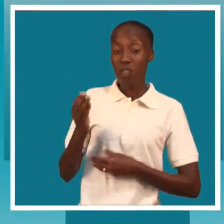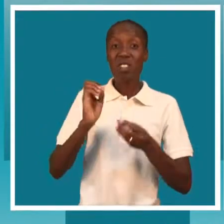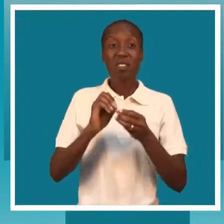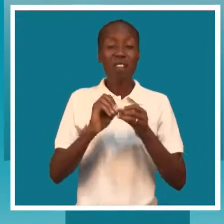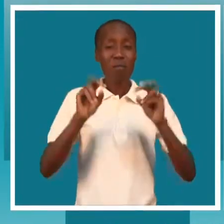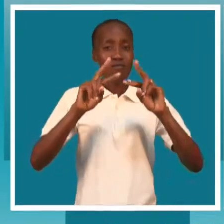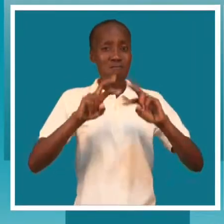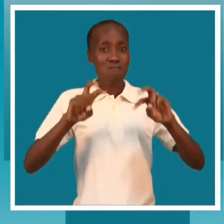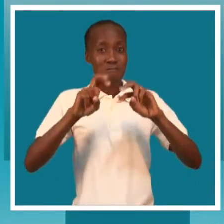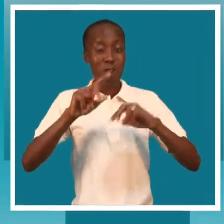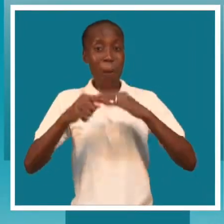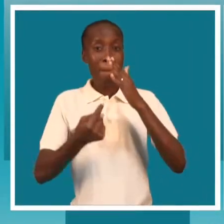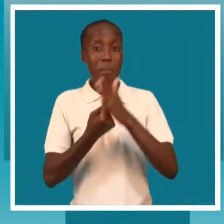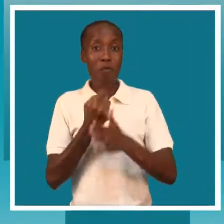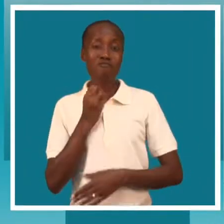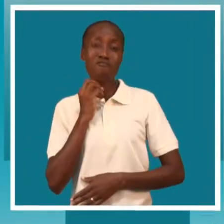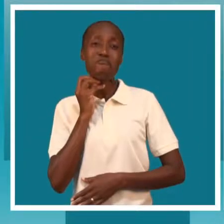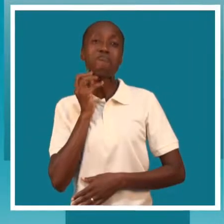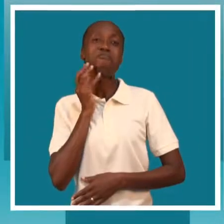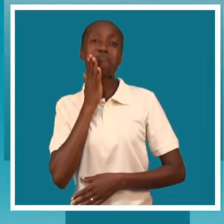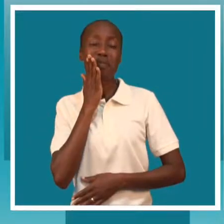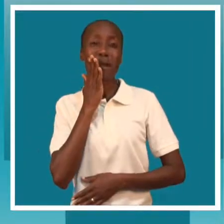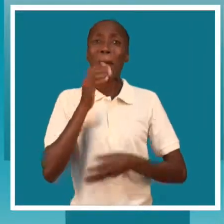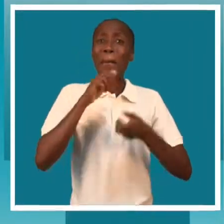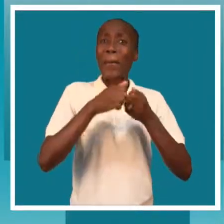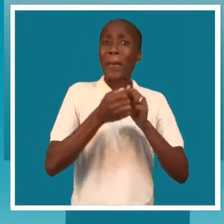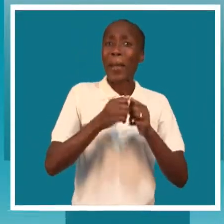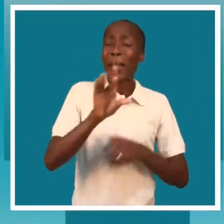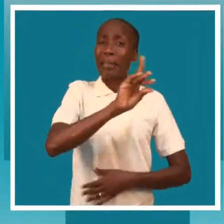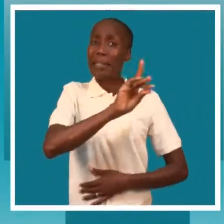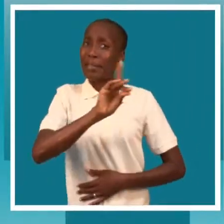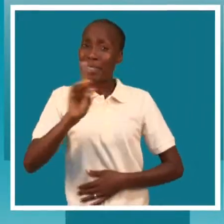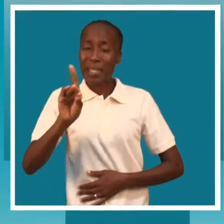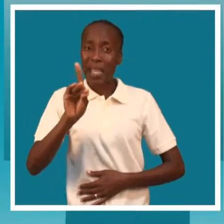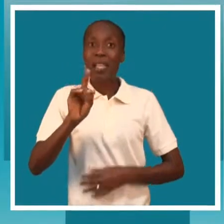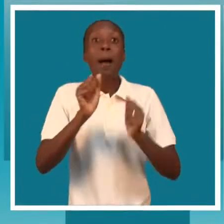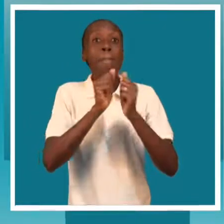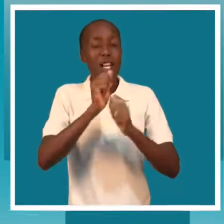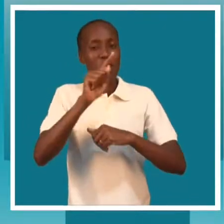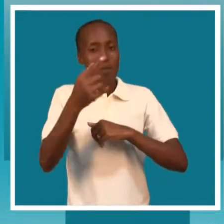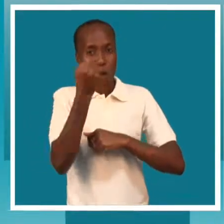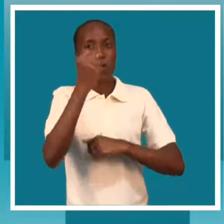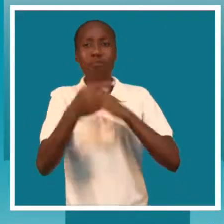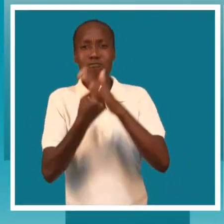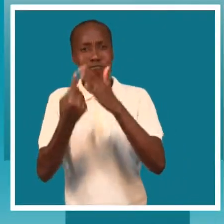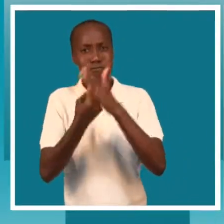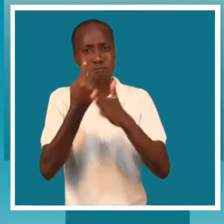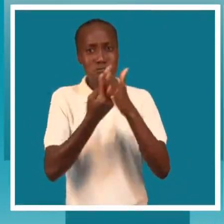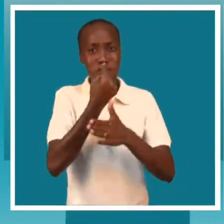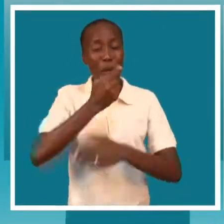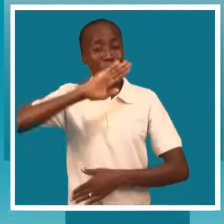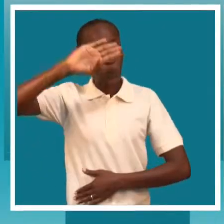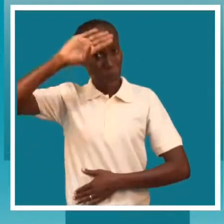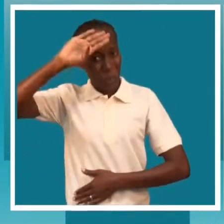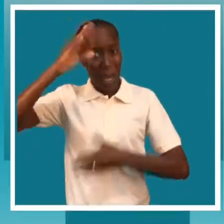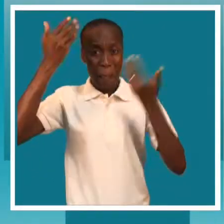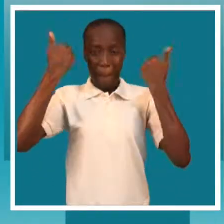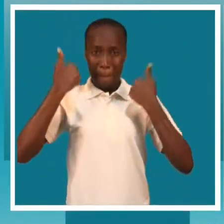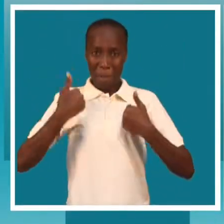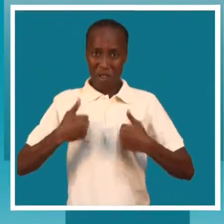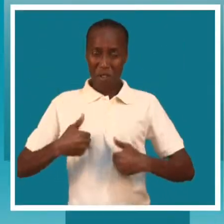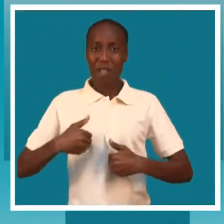generalista, as convulsões não causam deficiência. Mas sim, as sequelas desta